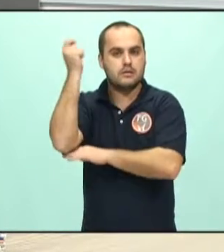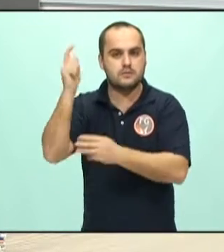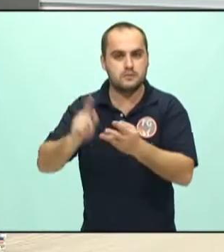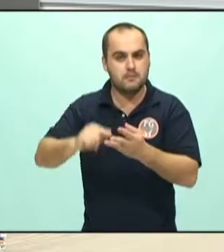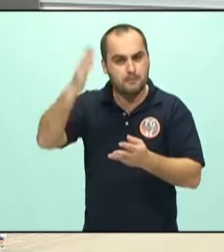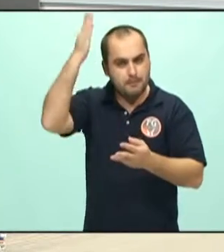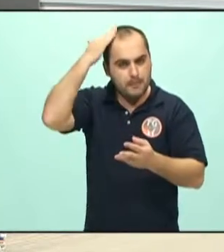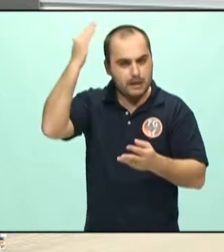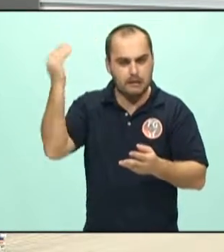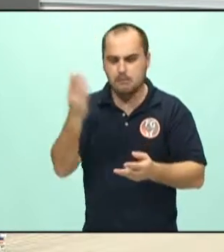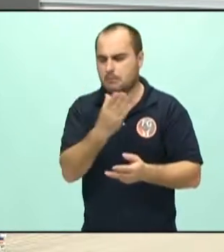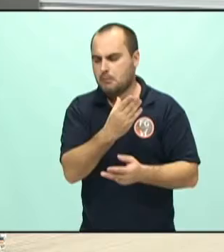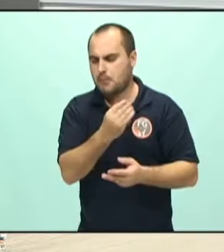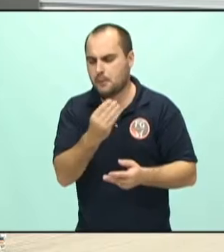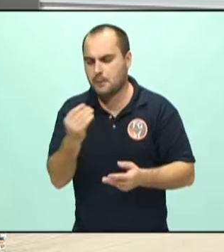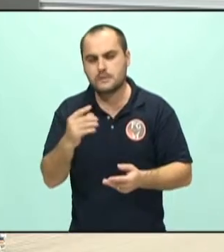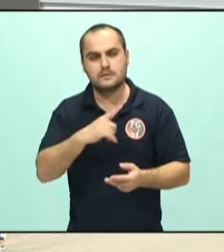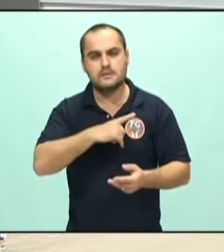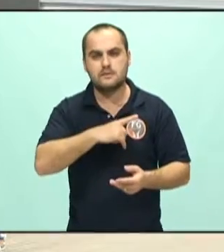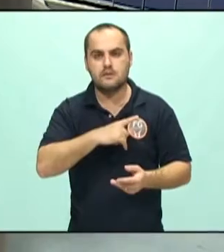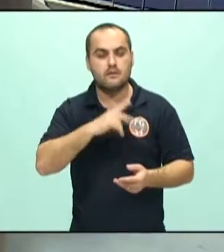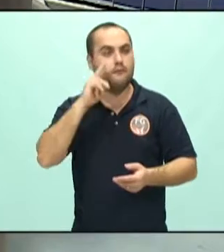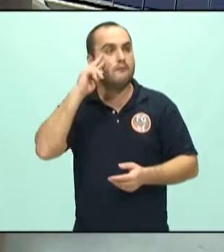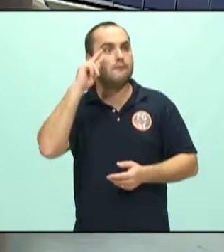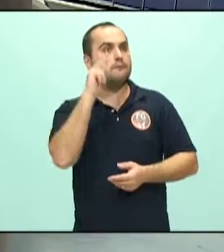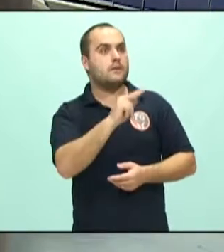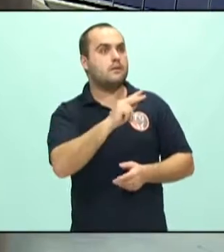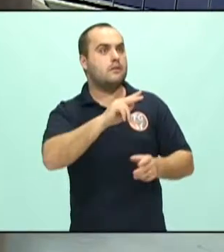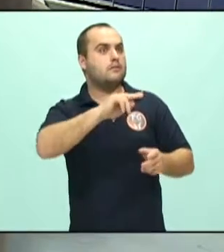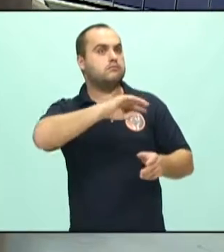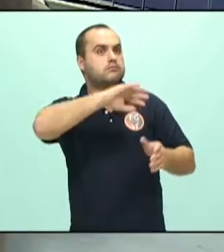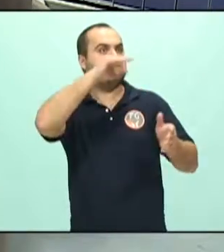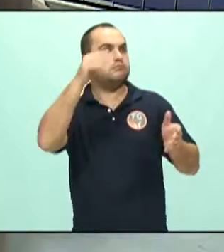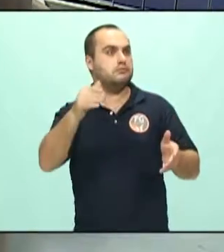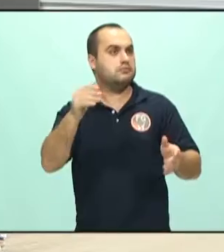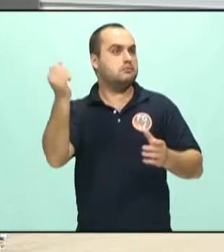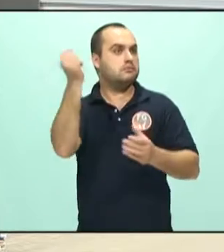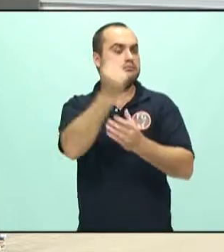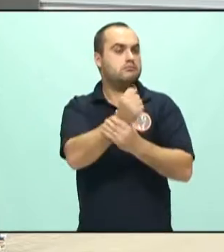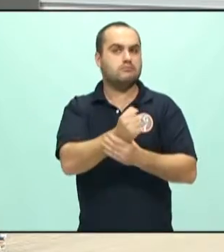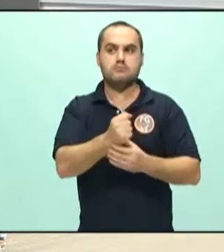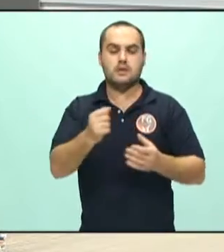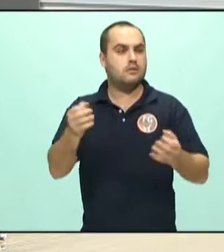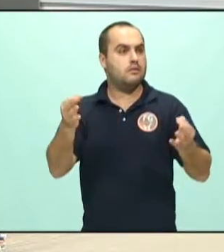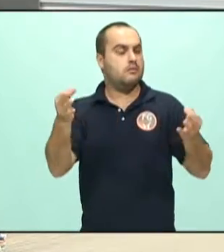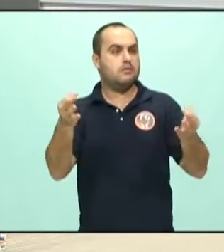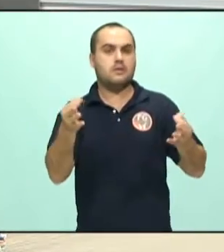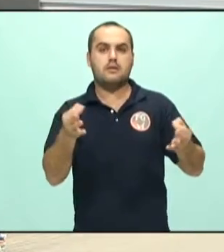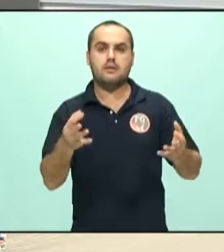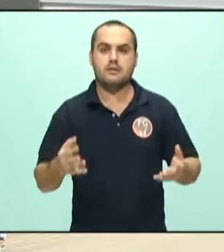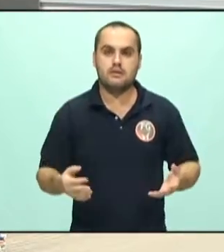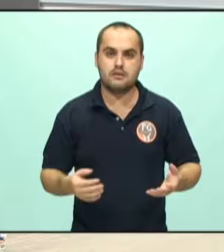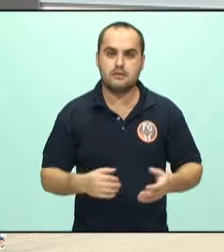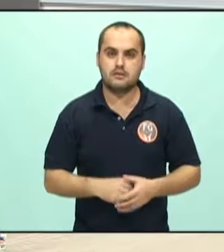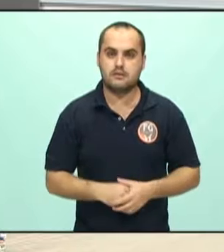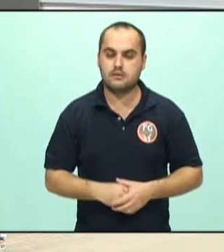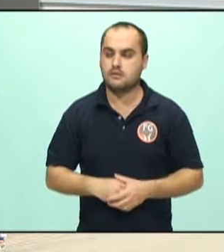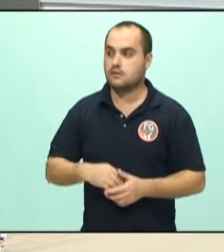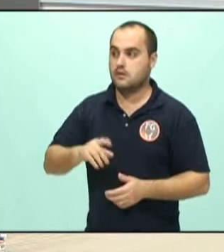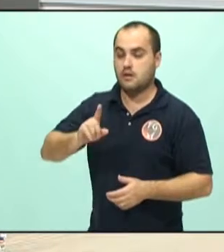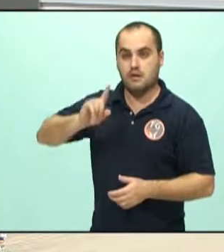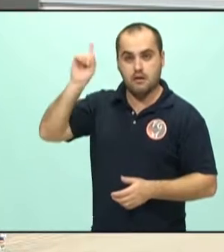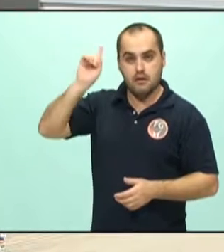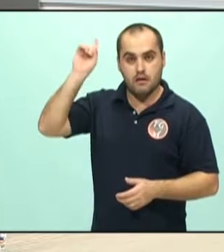principalmente aqui e encantados com esse mote da sustentabilidade então também via própria oktoberfest